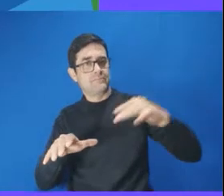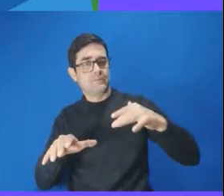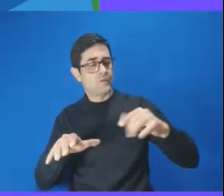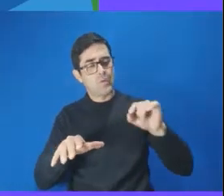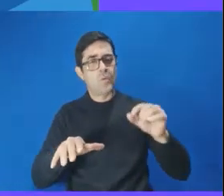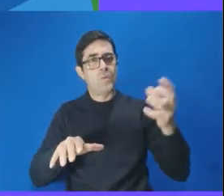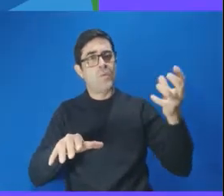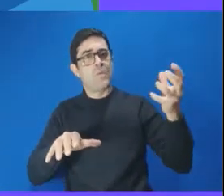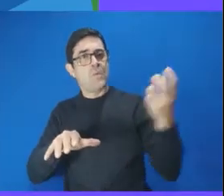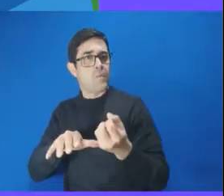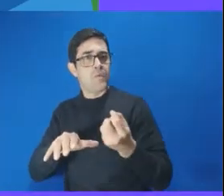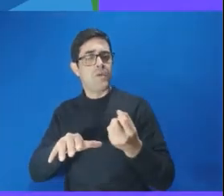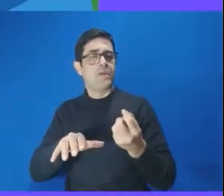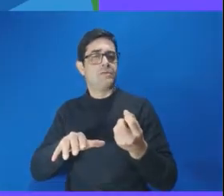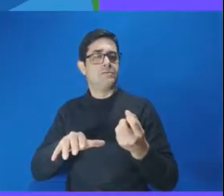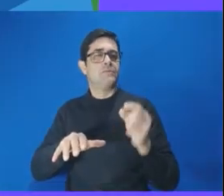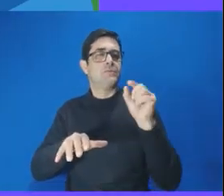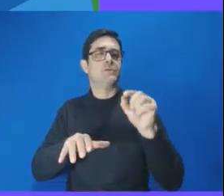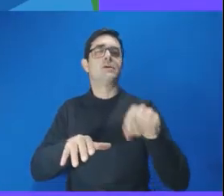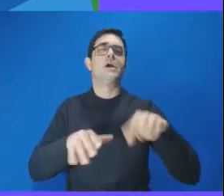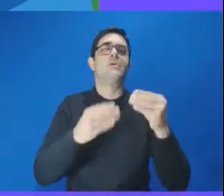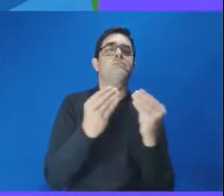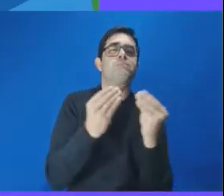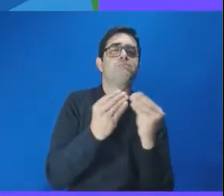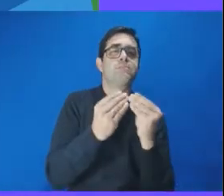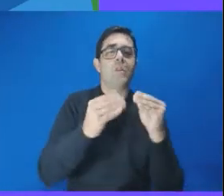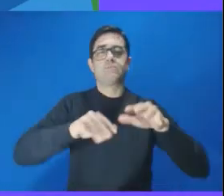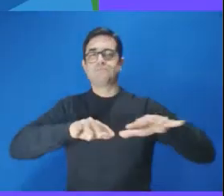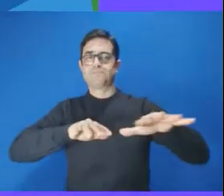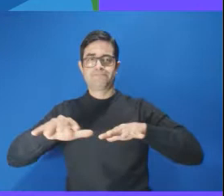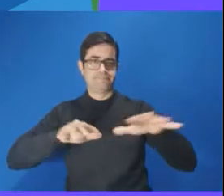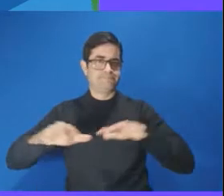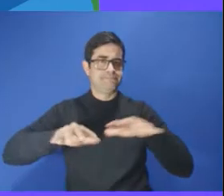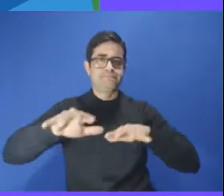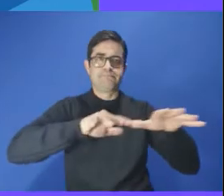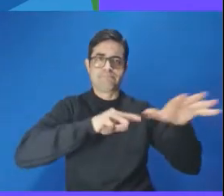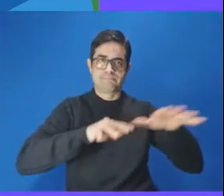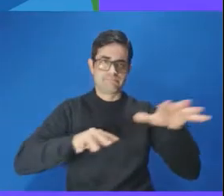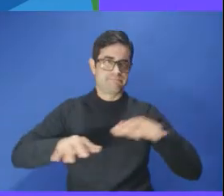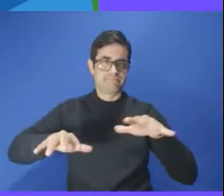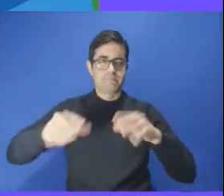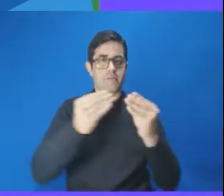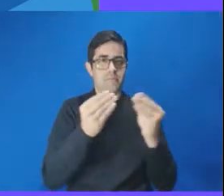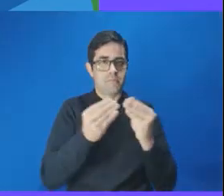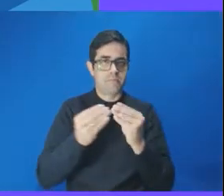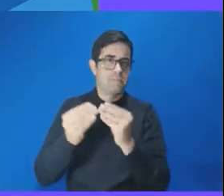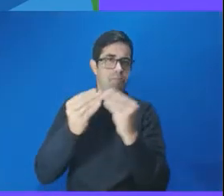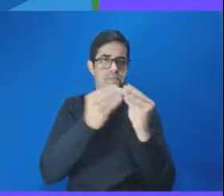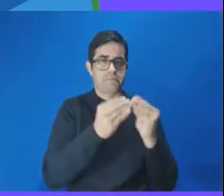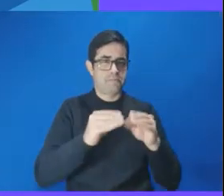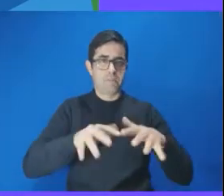absorvida pela superfície, o que acontece é que as moléculas começam a se agitar, né, começam a vibrar, a se